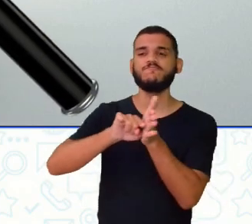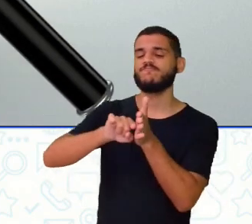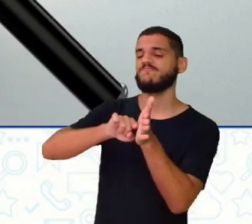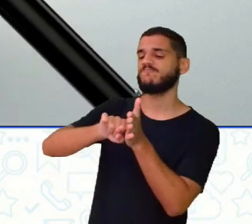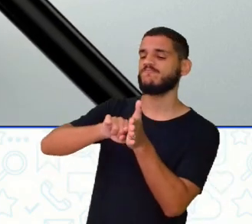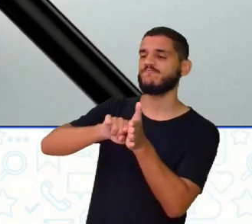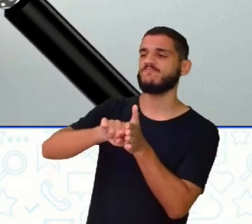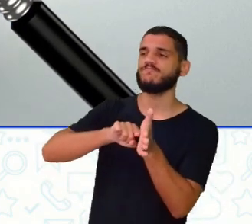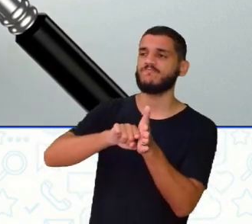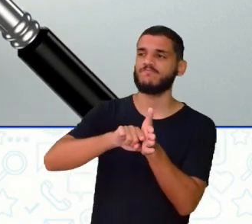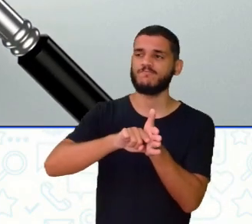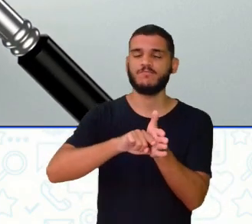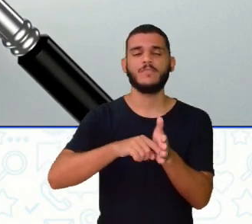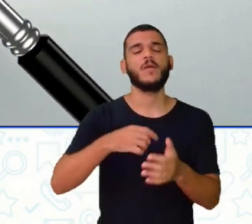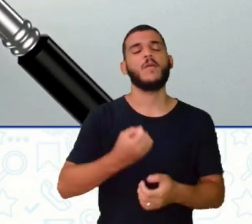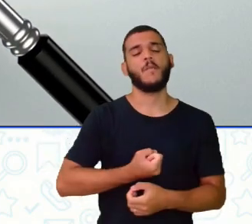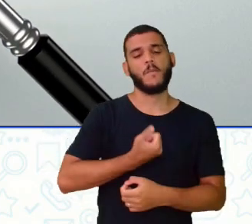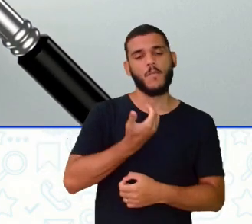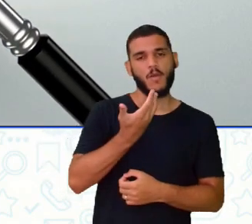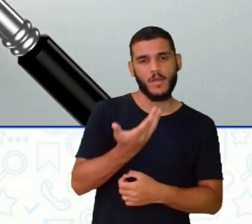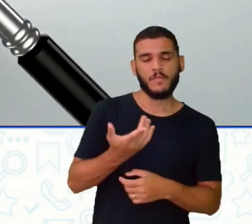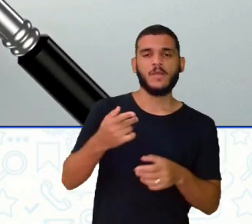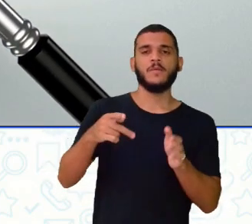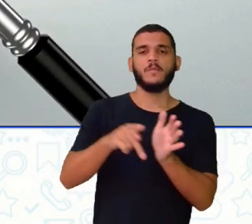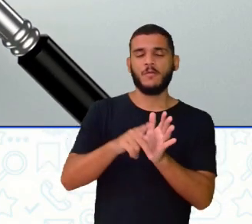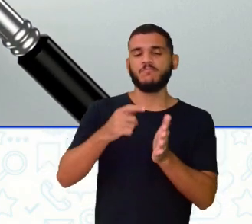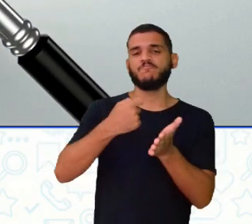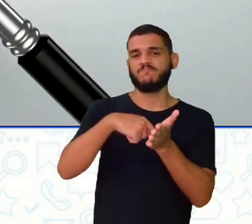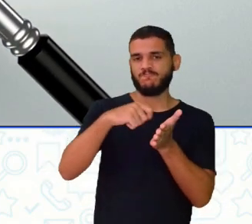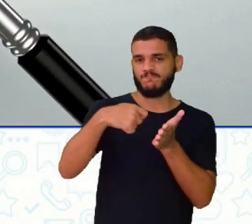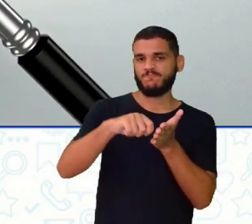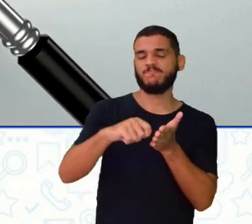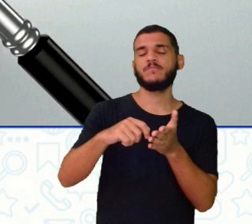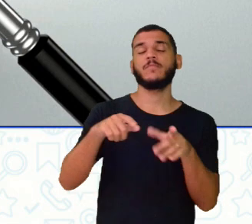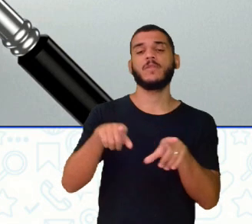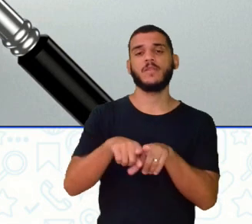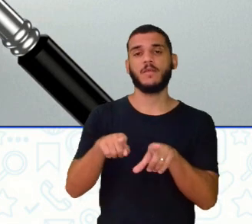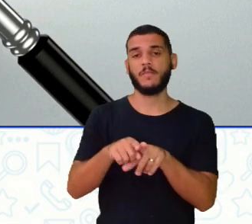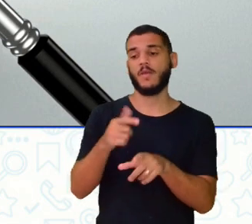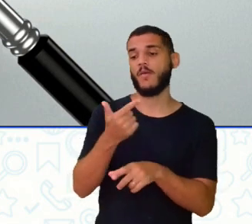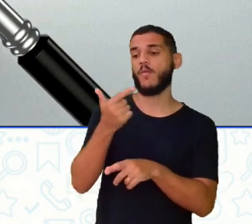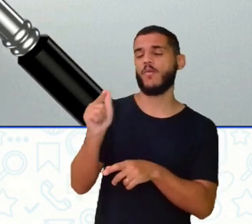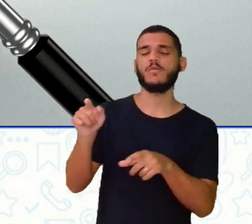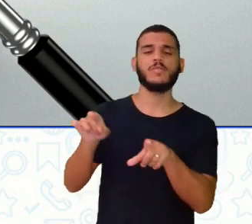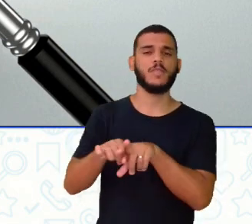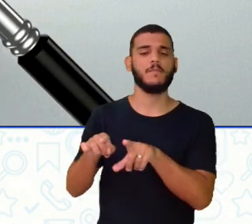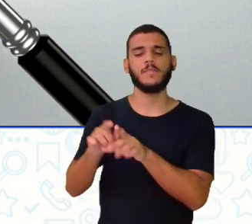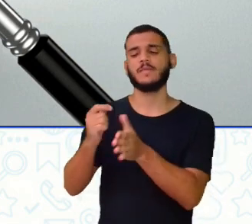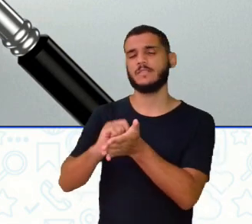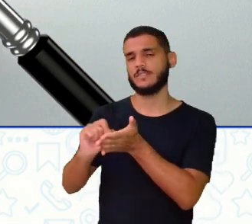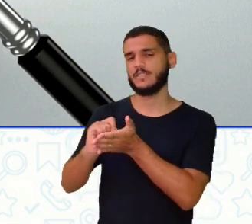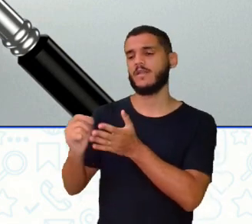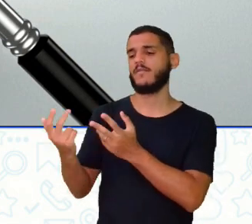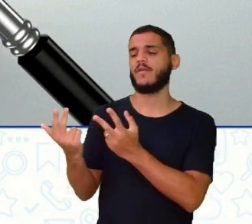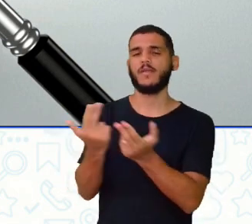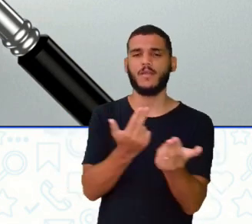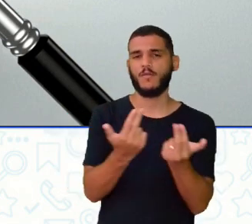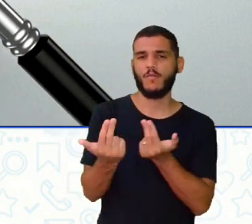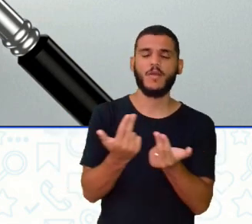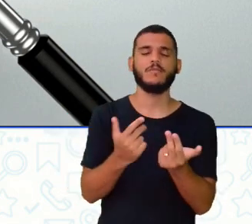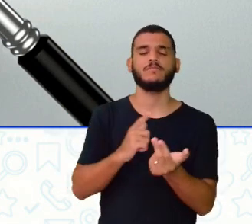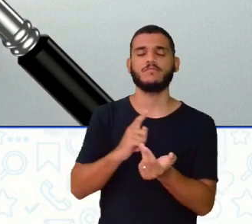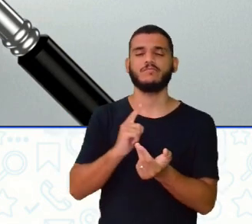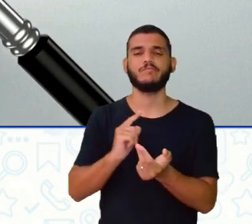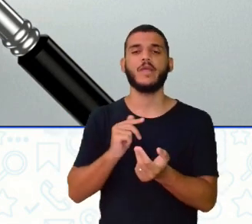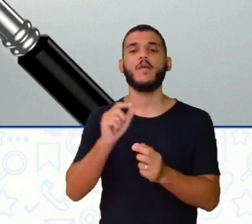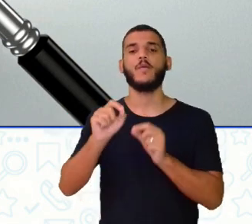analisar o poema, a poesia de um escritor e do outro que também escreve com essa mesma visão,